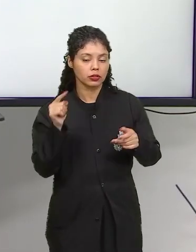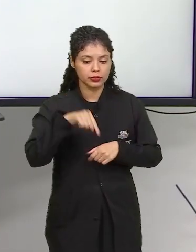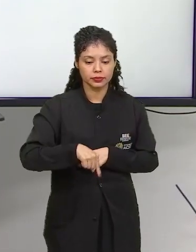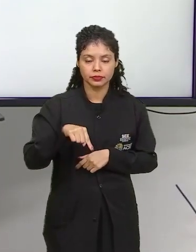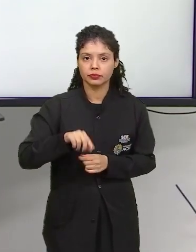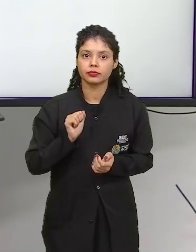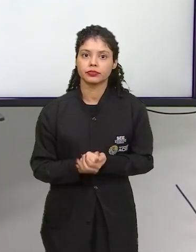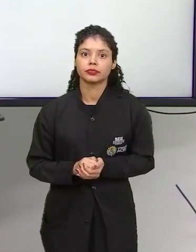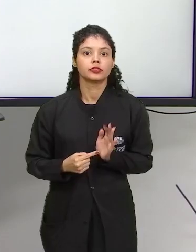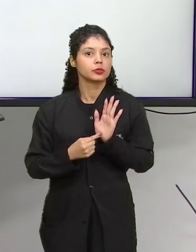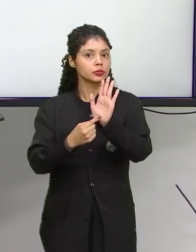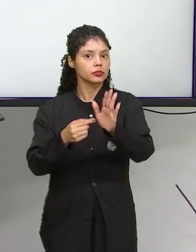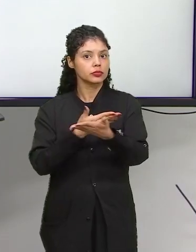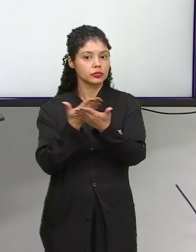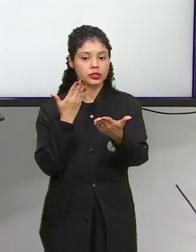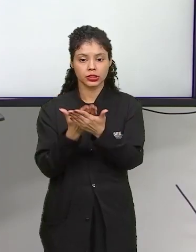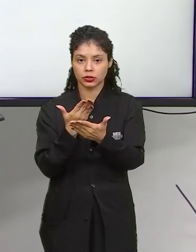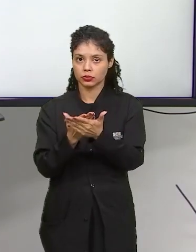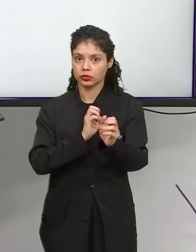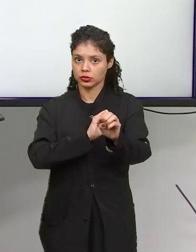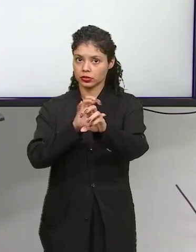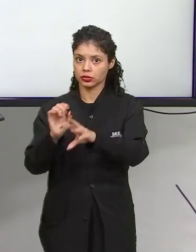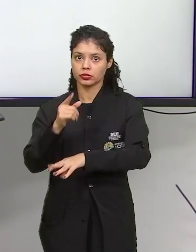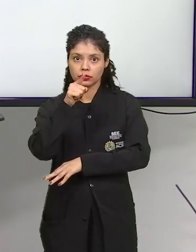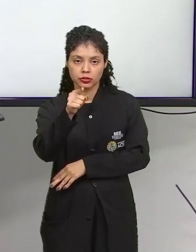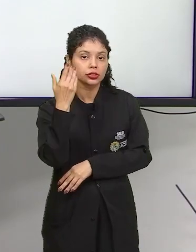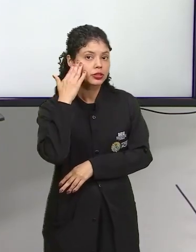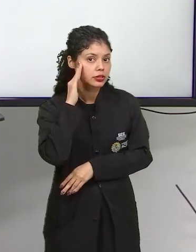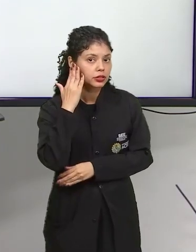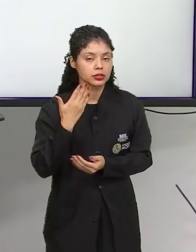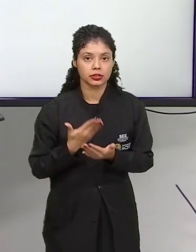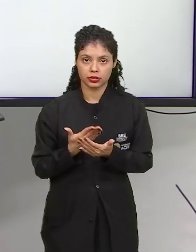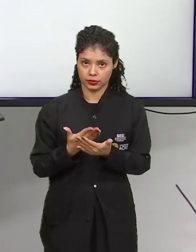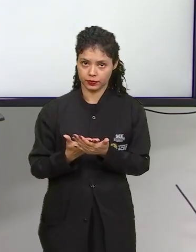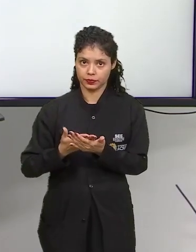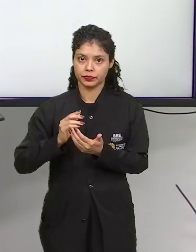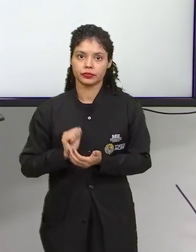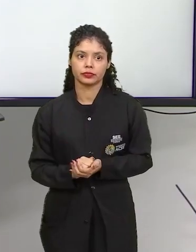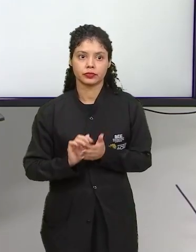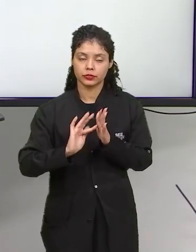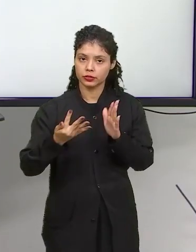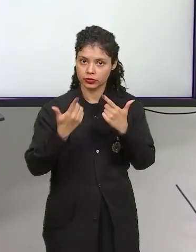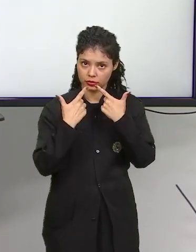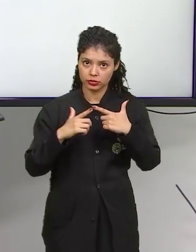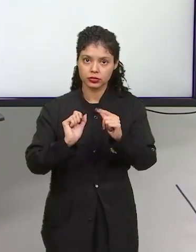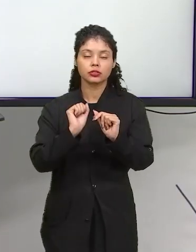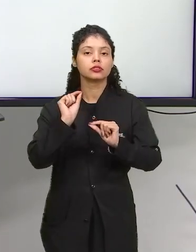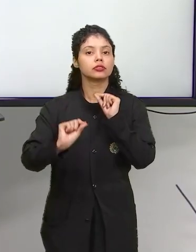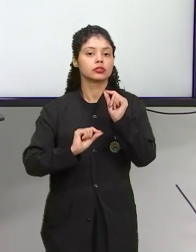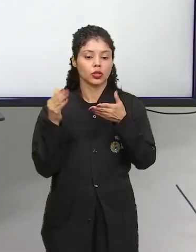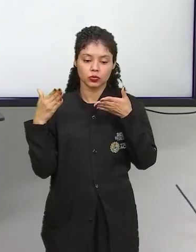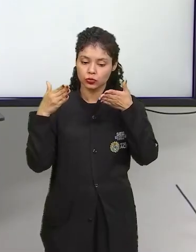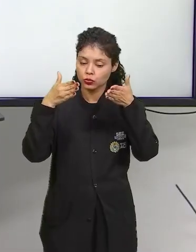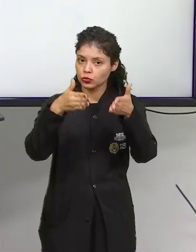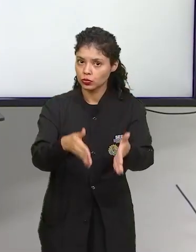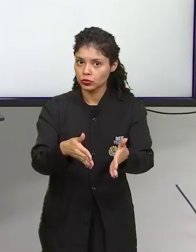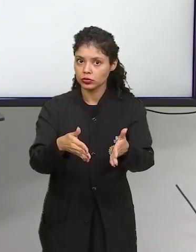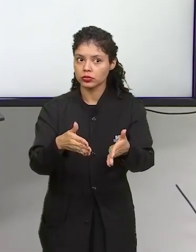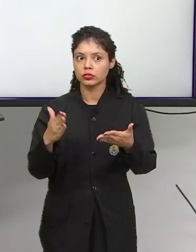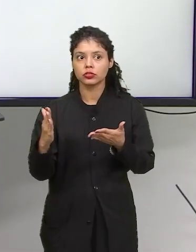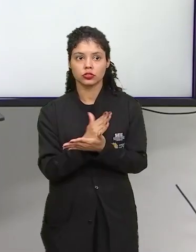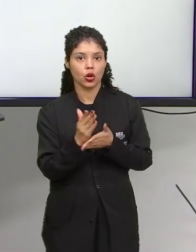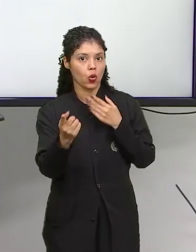aqui é dar aulas. Então, qual que é o meu objetivo? Que você entenda. Então, a função da linguagem é o objetivo de